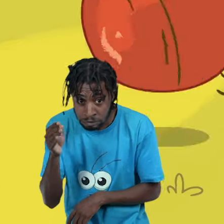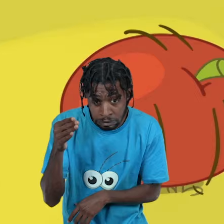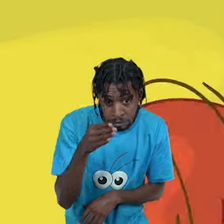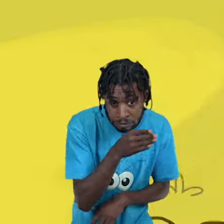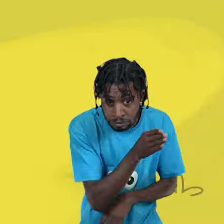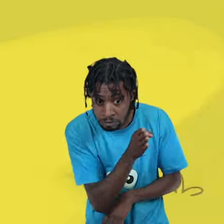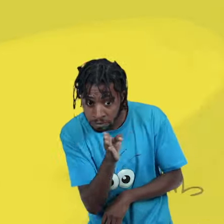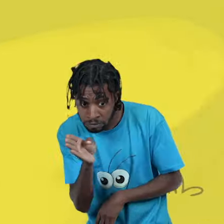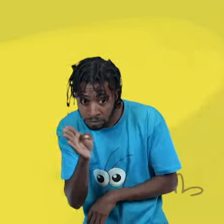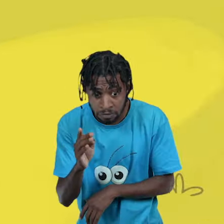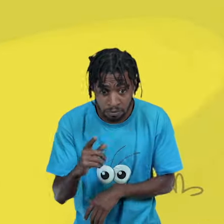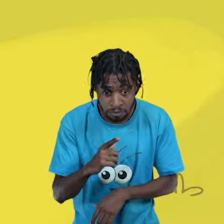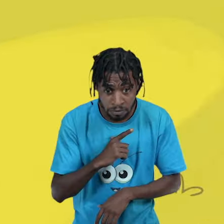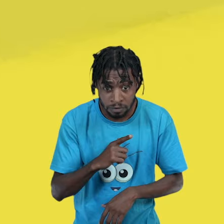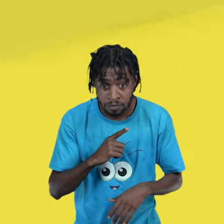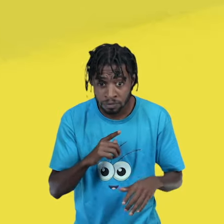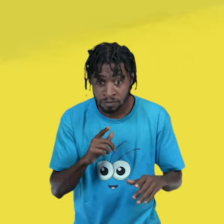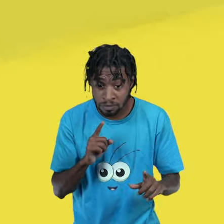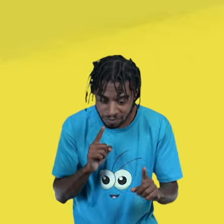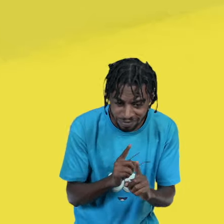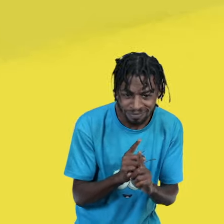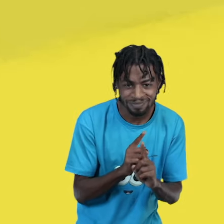Bob chega até Zig-zague!